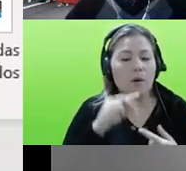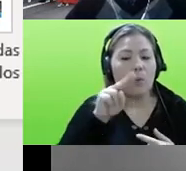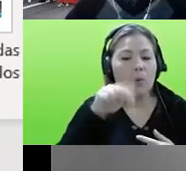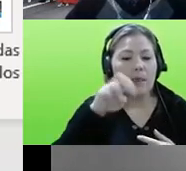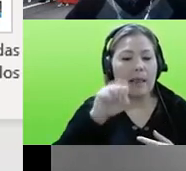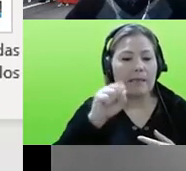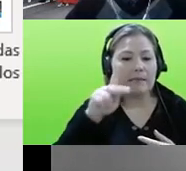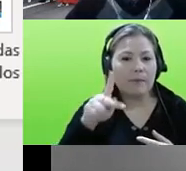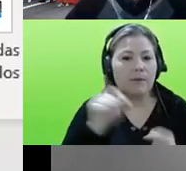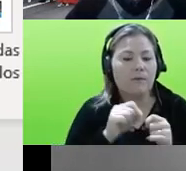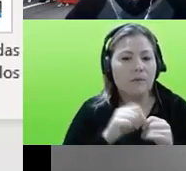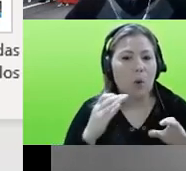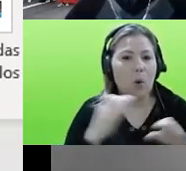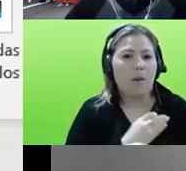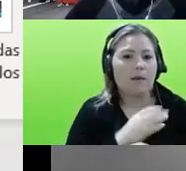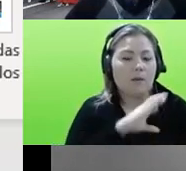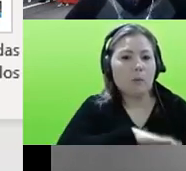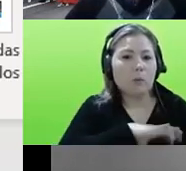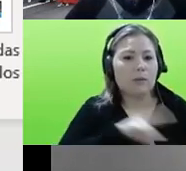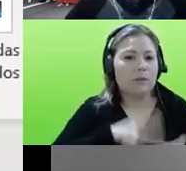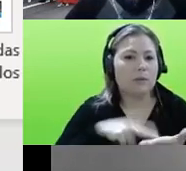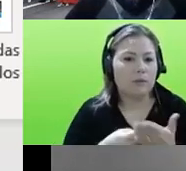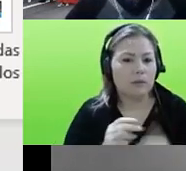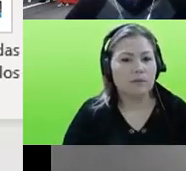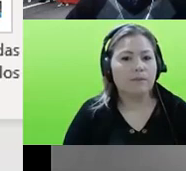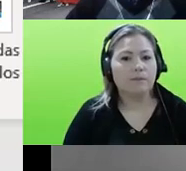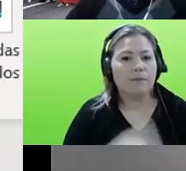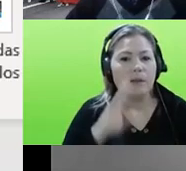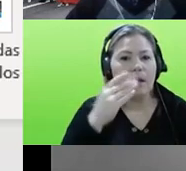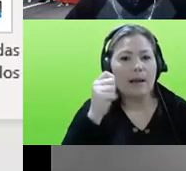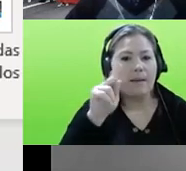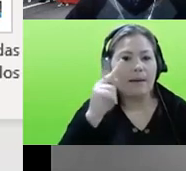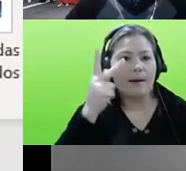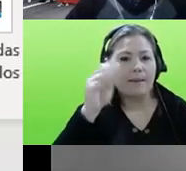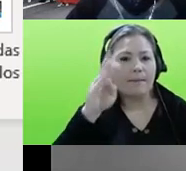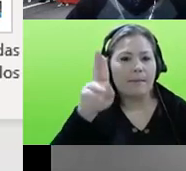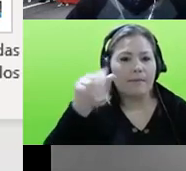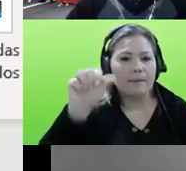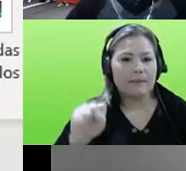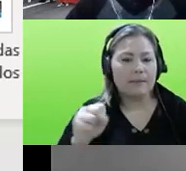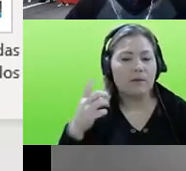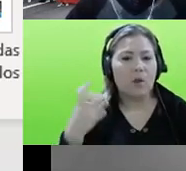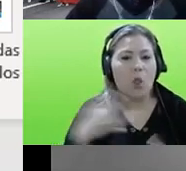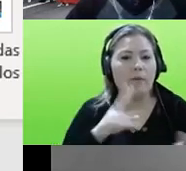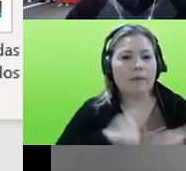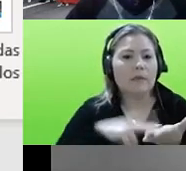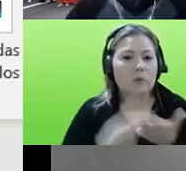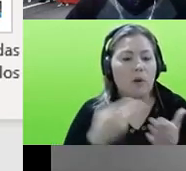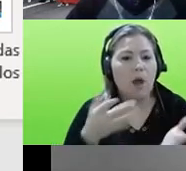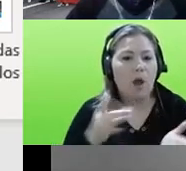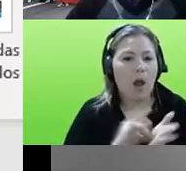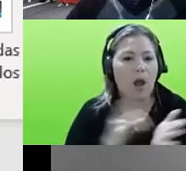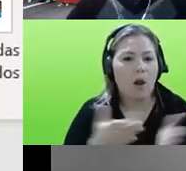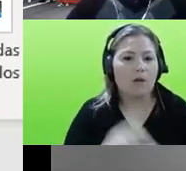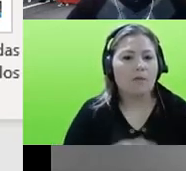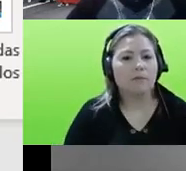completas do Habermas em português, acaba de sair agora uma nova tradução de Facticidade e